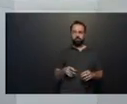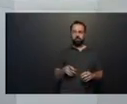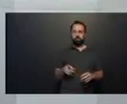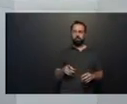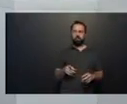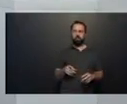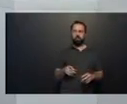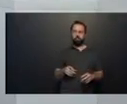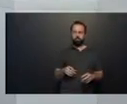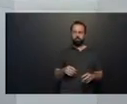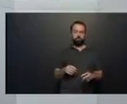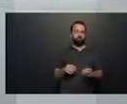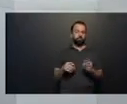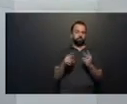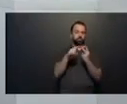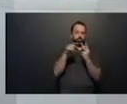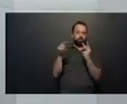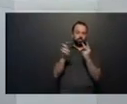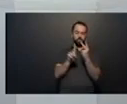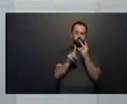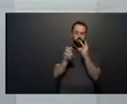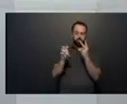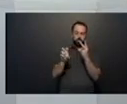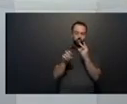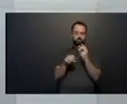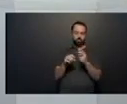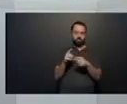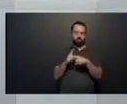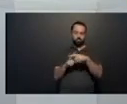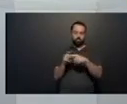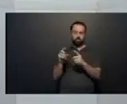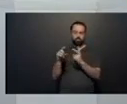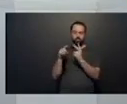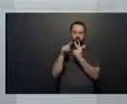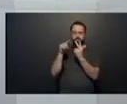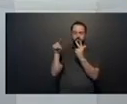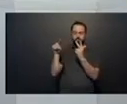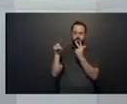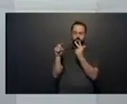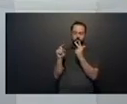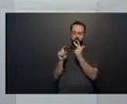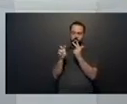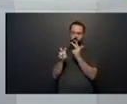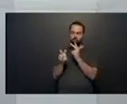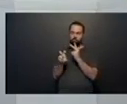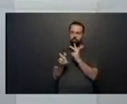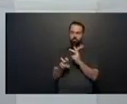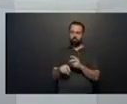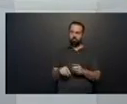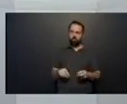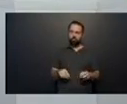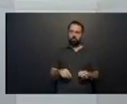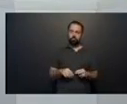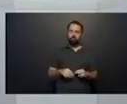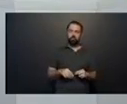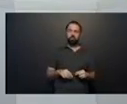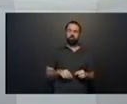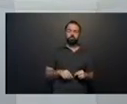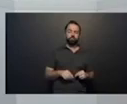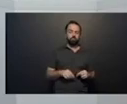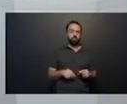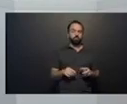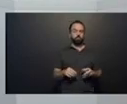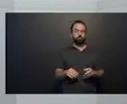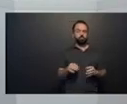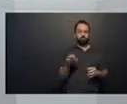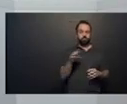5 é... Como disse anteriormente, se soubermos, né, as raízes